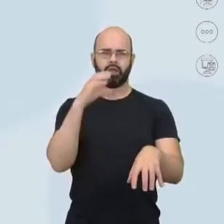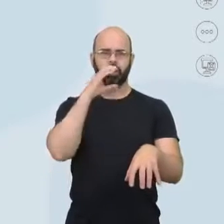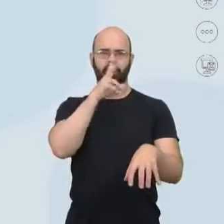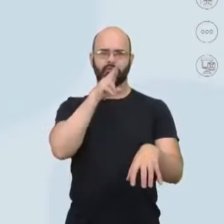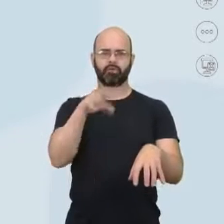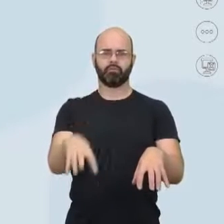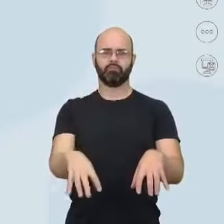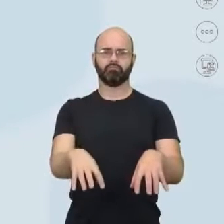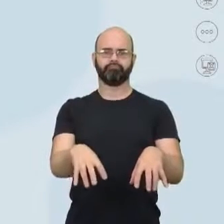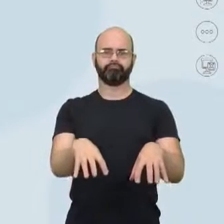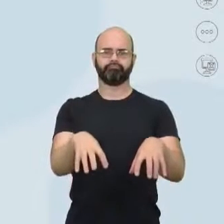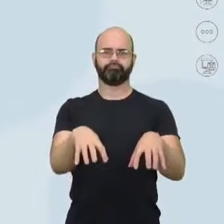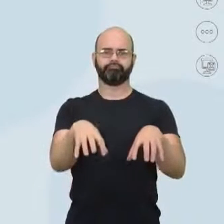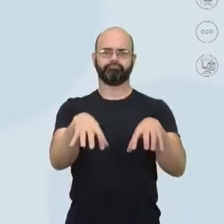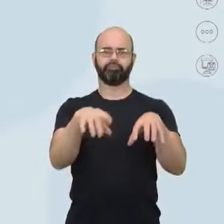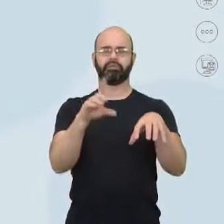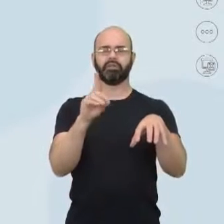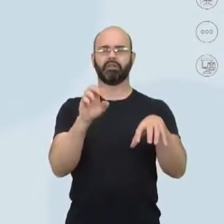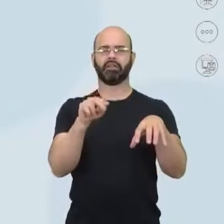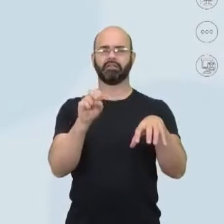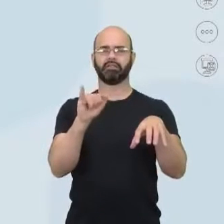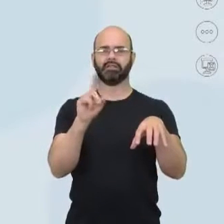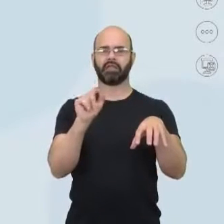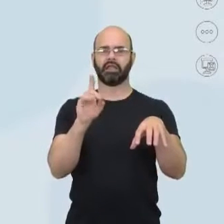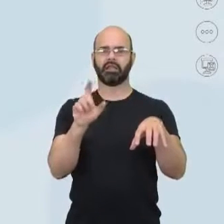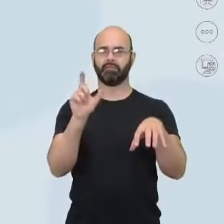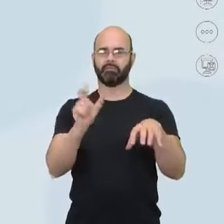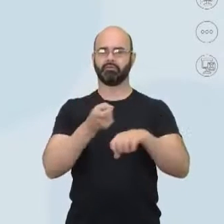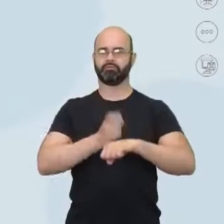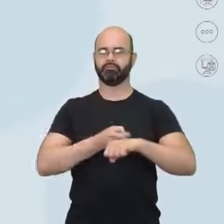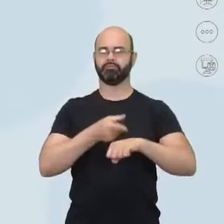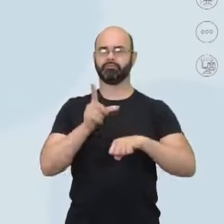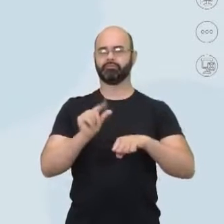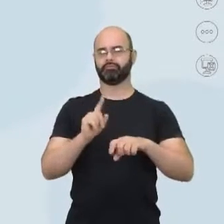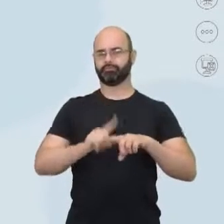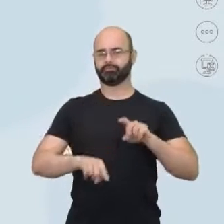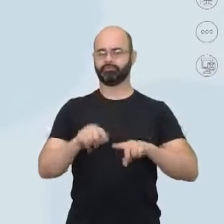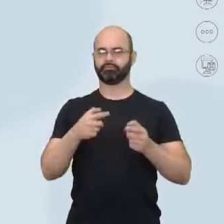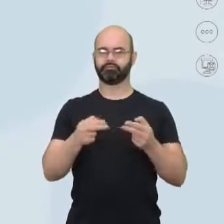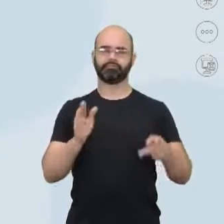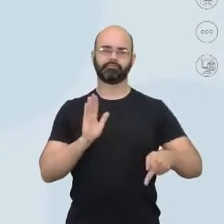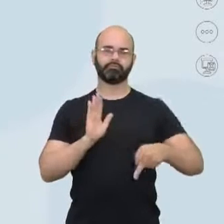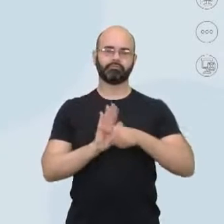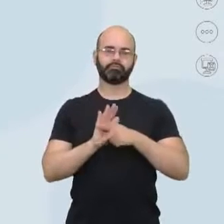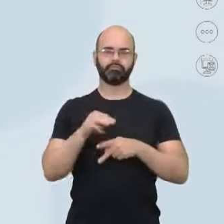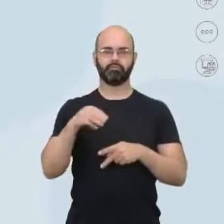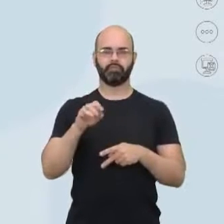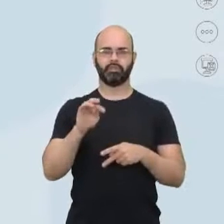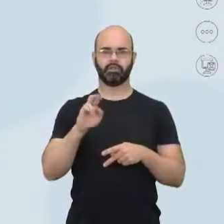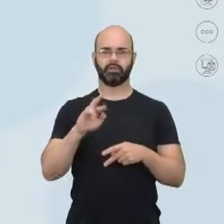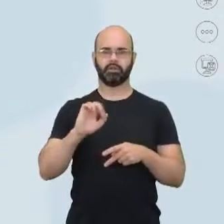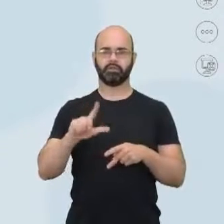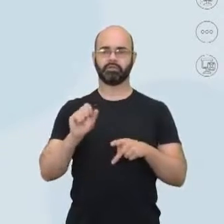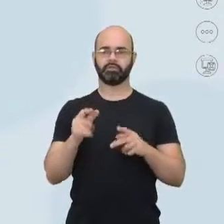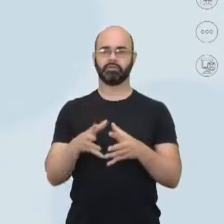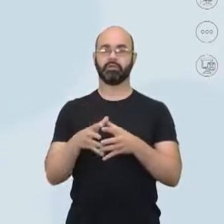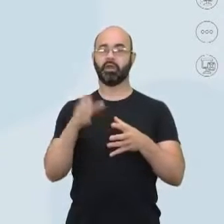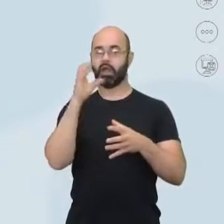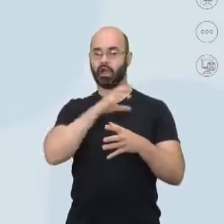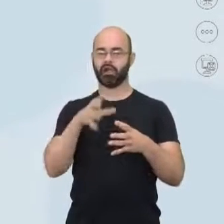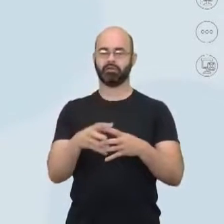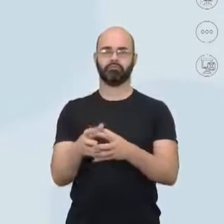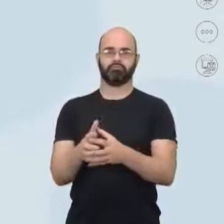calor, ela está com menos densidade, etc. e tal, que é uma propriedade dos materiais, né, quando eles aquecem, eles se expandem, então ficam menos